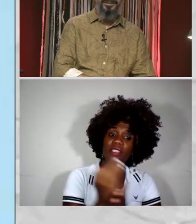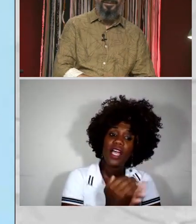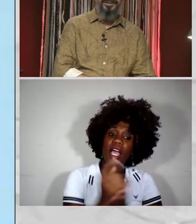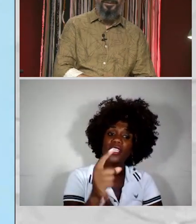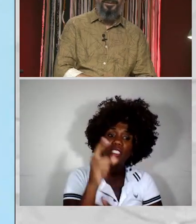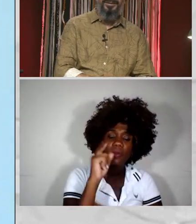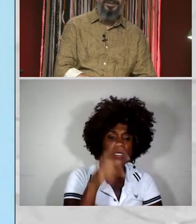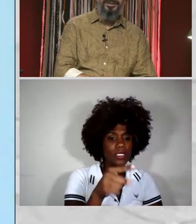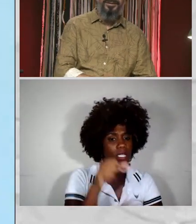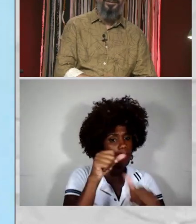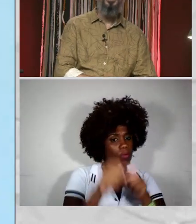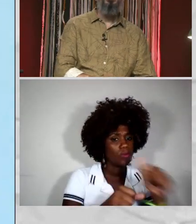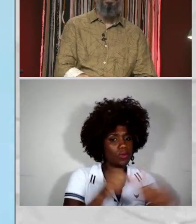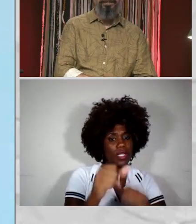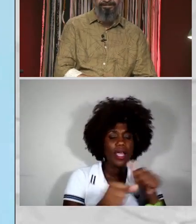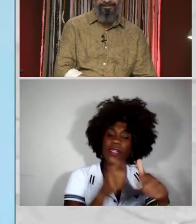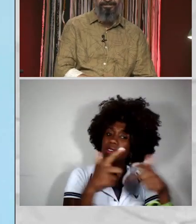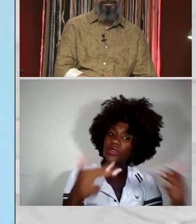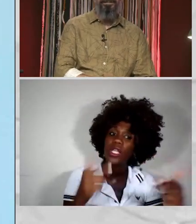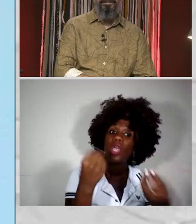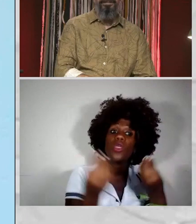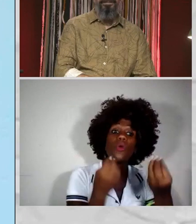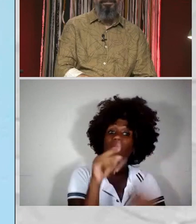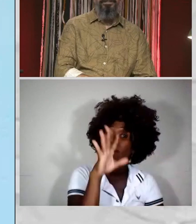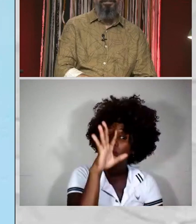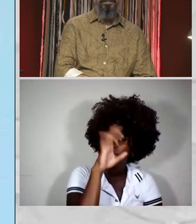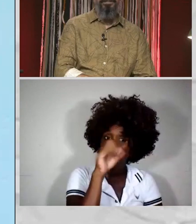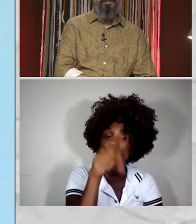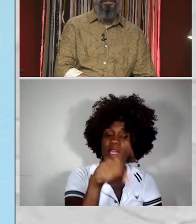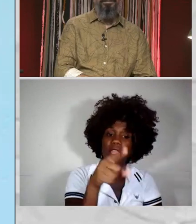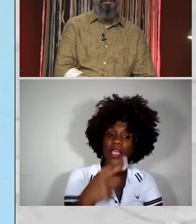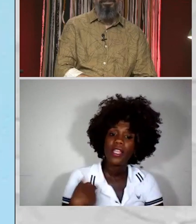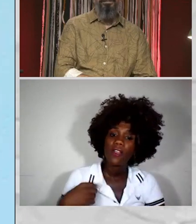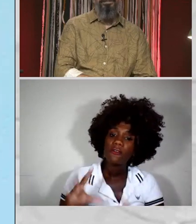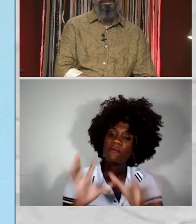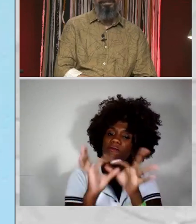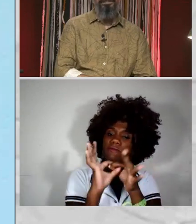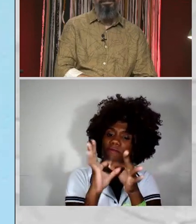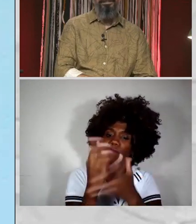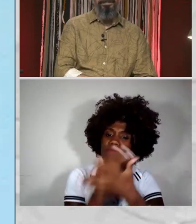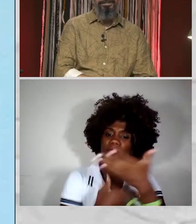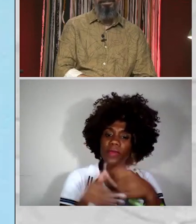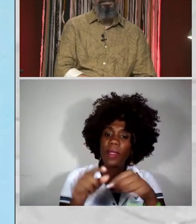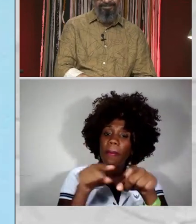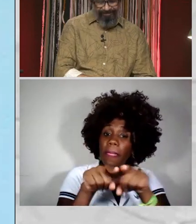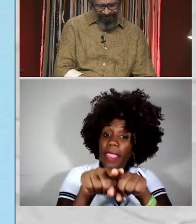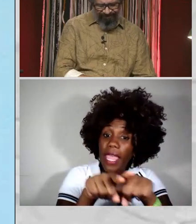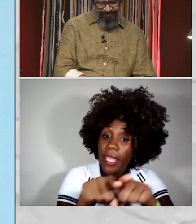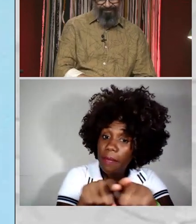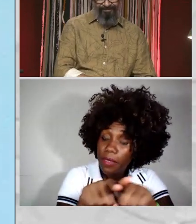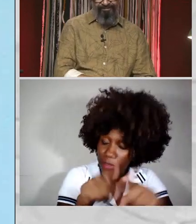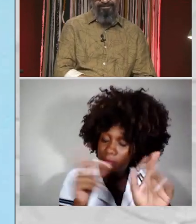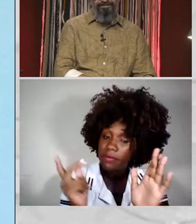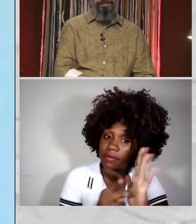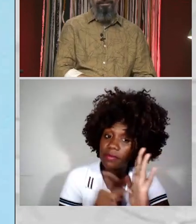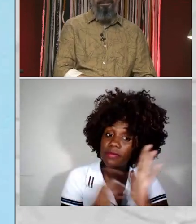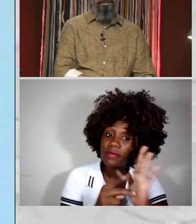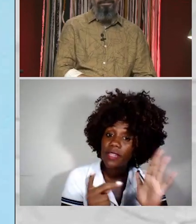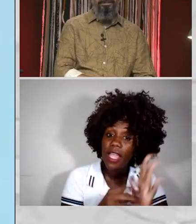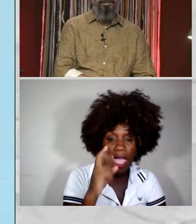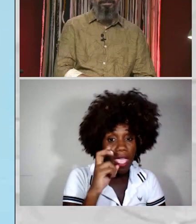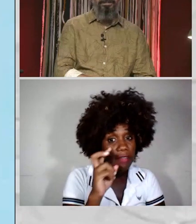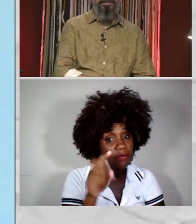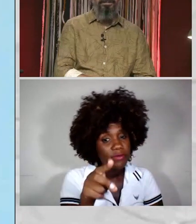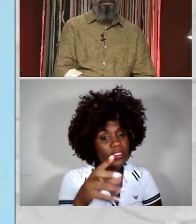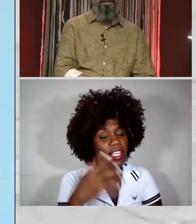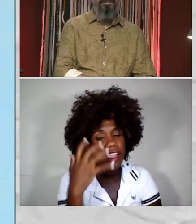redimensionar essas noções. E o que é que nos fortalece são os nossos laços. É a irmandade mesmo. É ouvir você